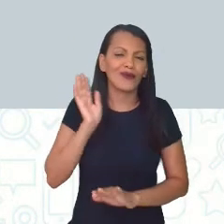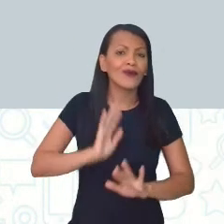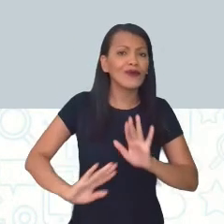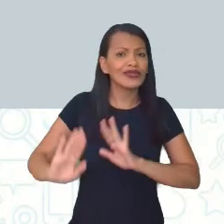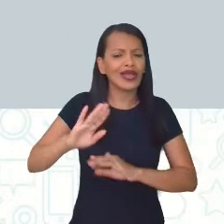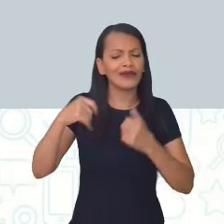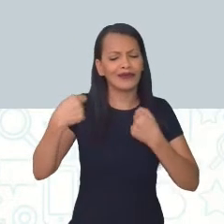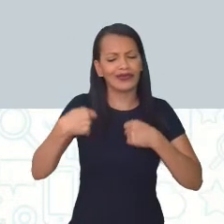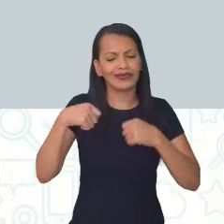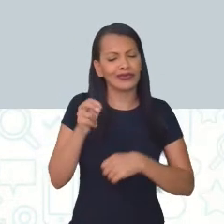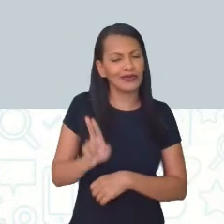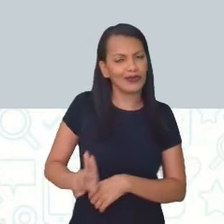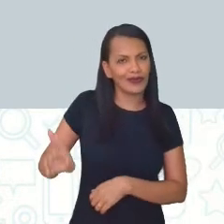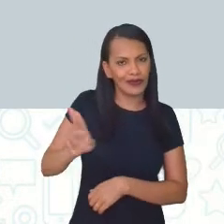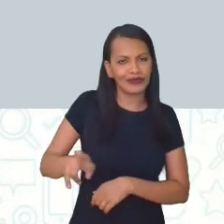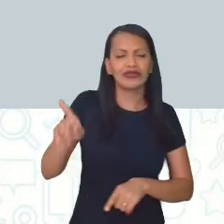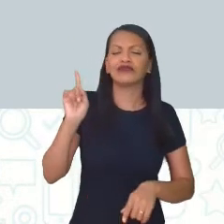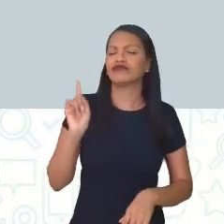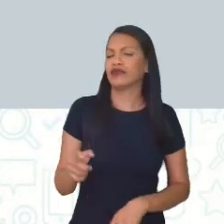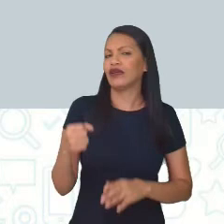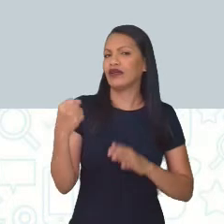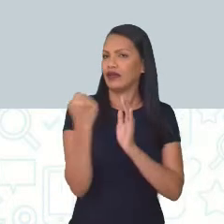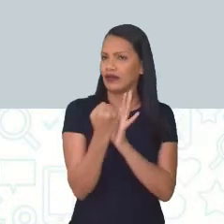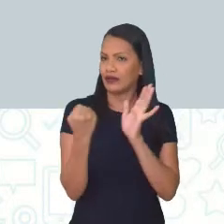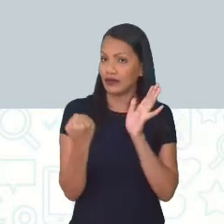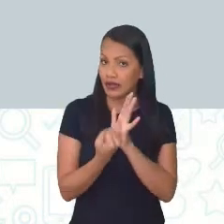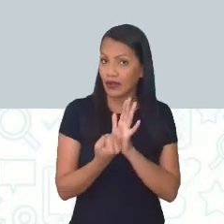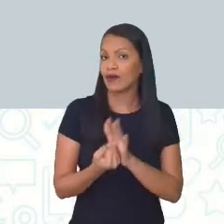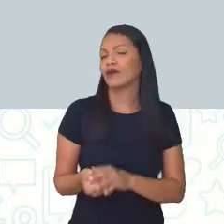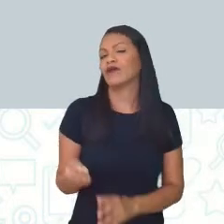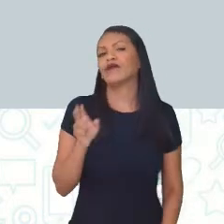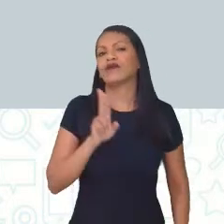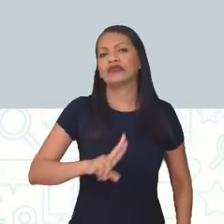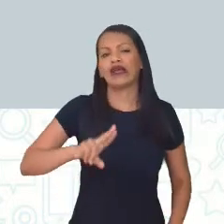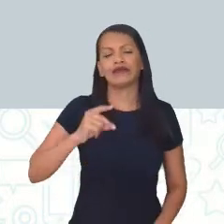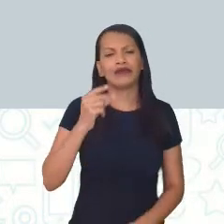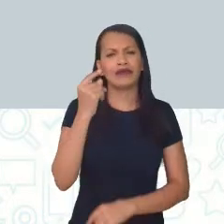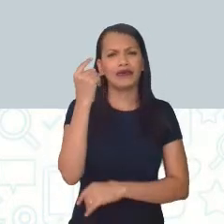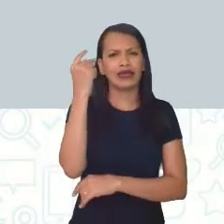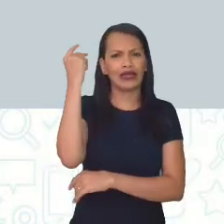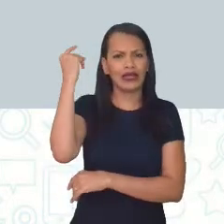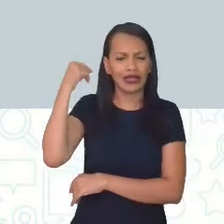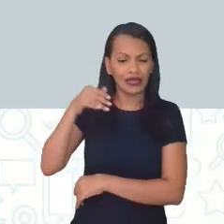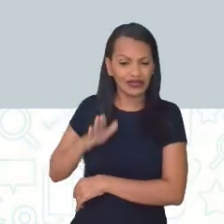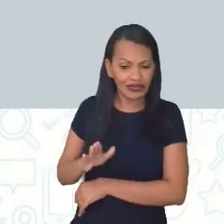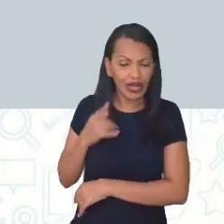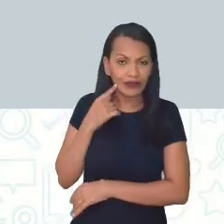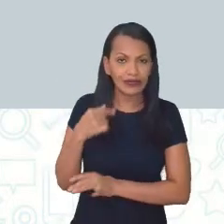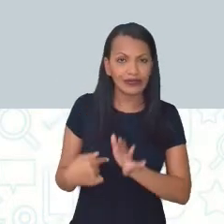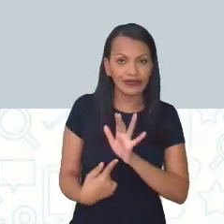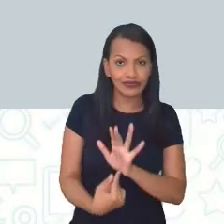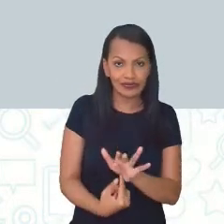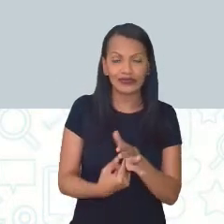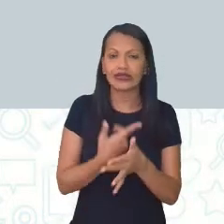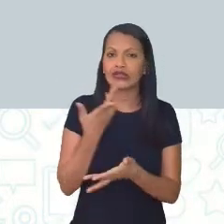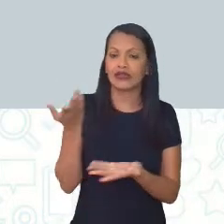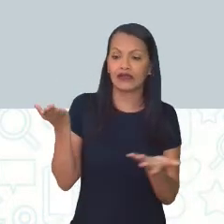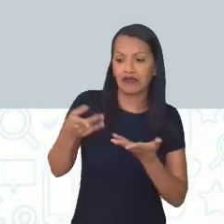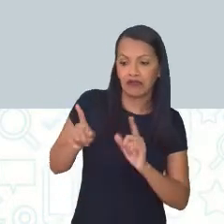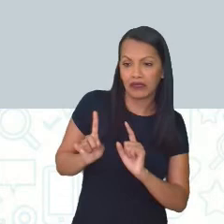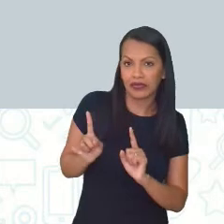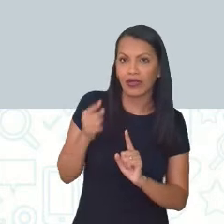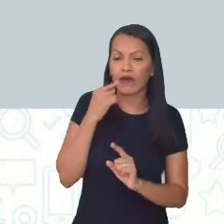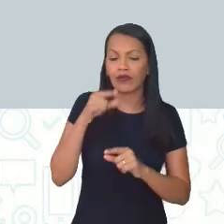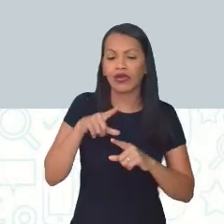camisinhas masculinas, há séculos que elas já foram utilizadas, né? Há muito tempo que já apareceram essas camisinhas, não como